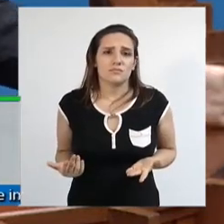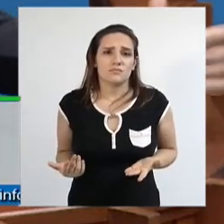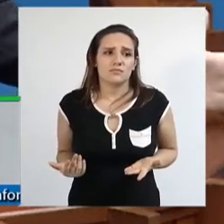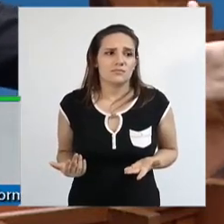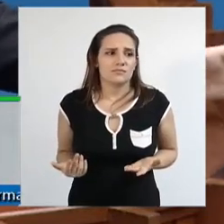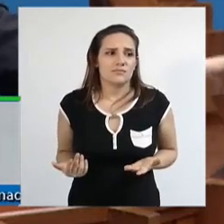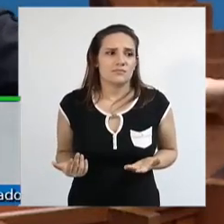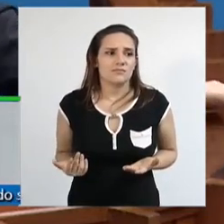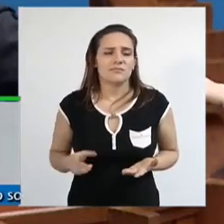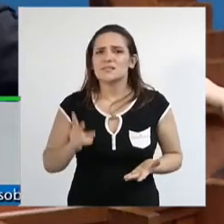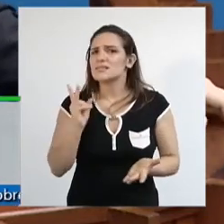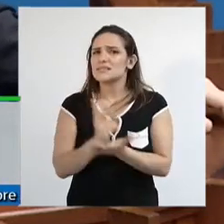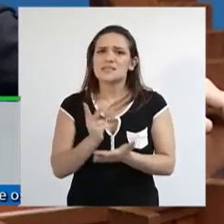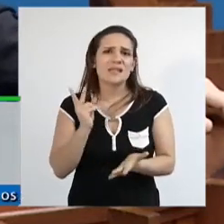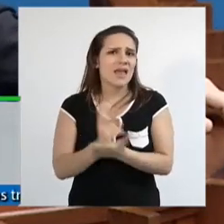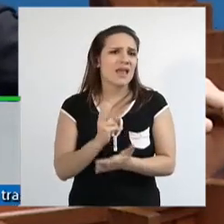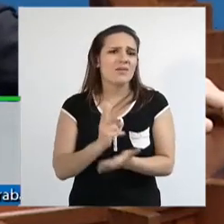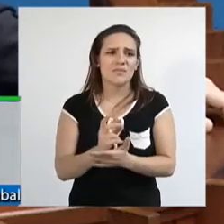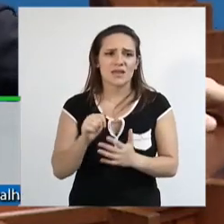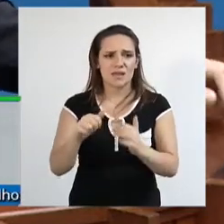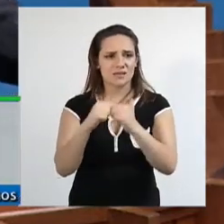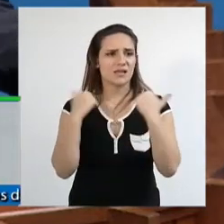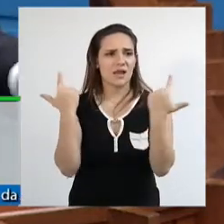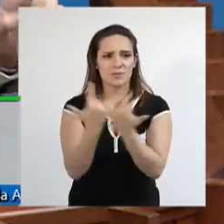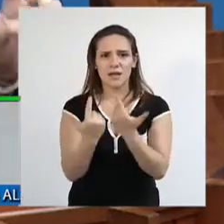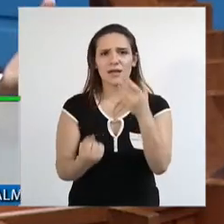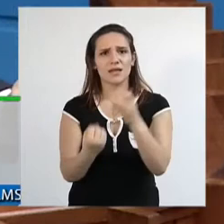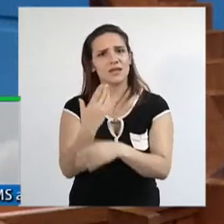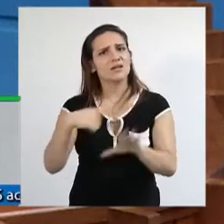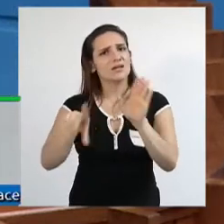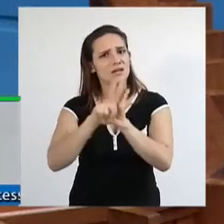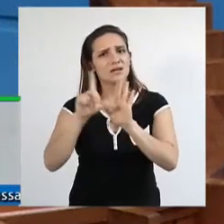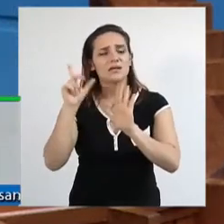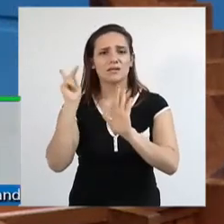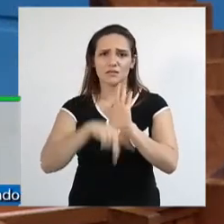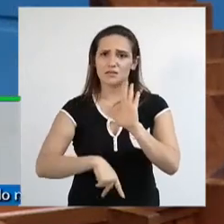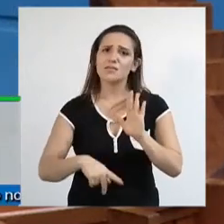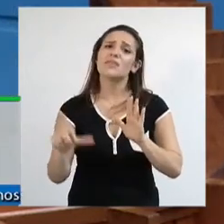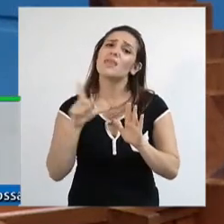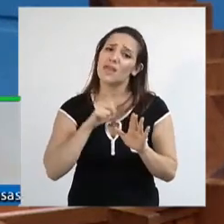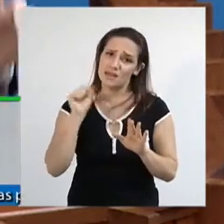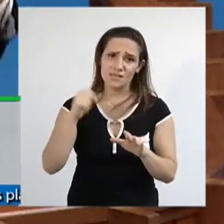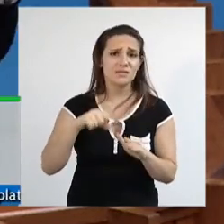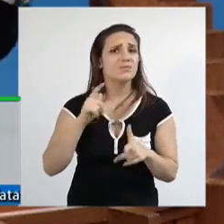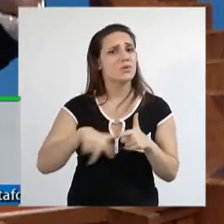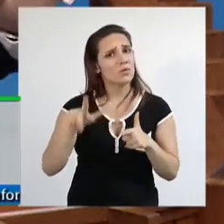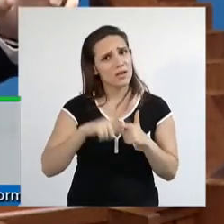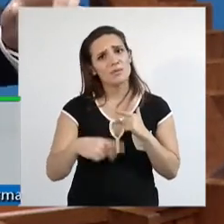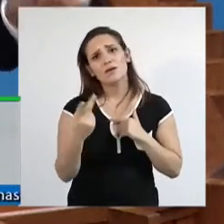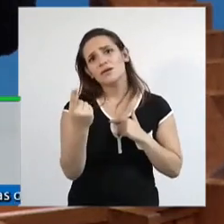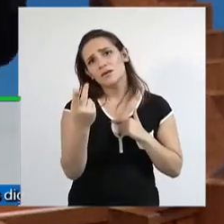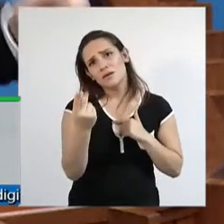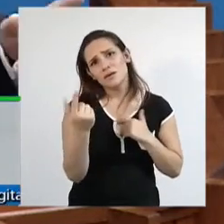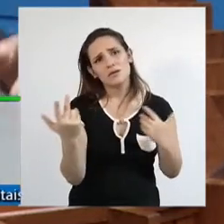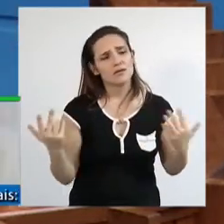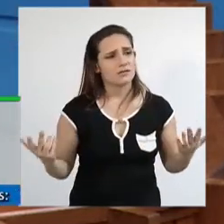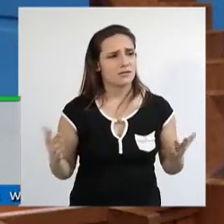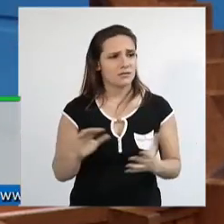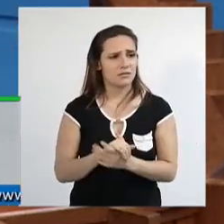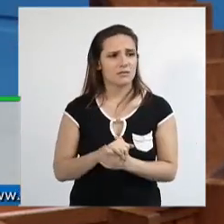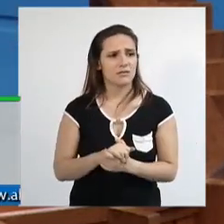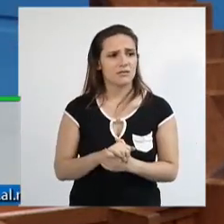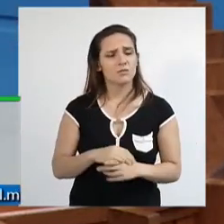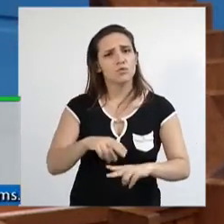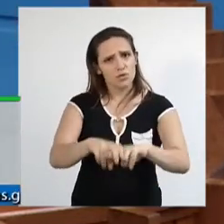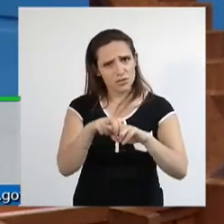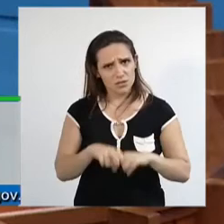ter algum impacto no orçamento. Então, o plenário, com a sua soberania, tem que decidir aquilo que